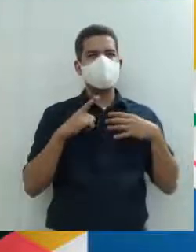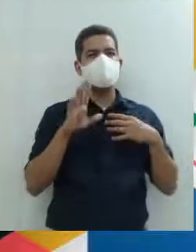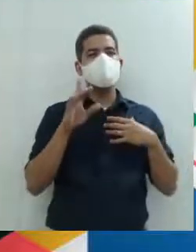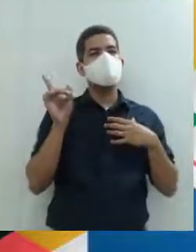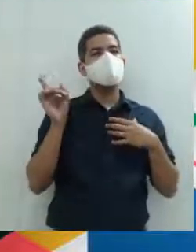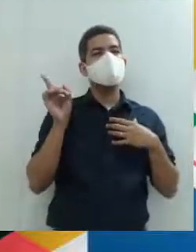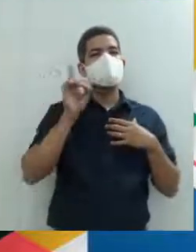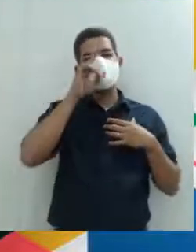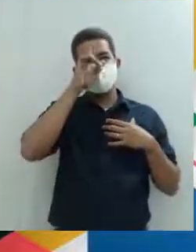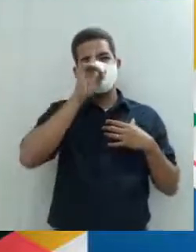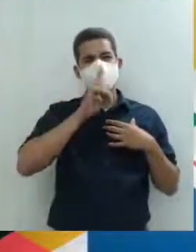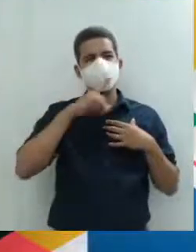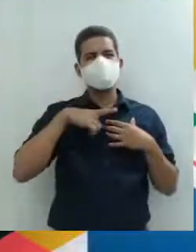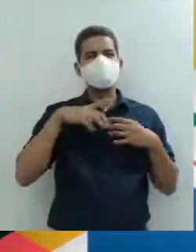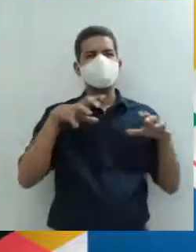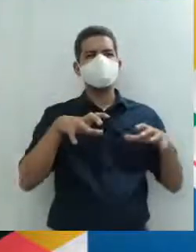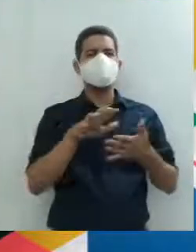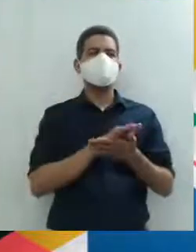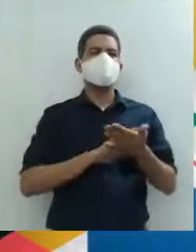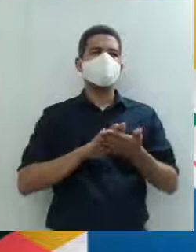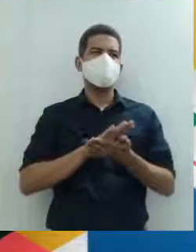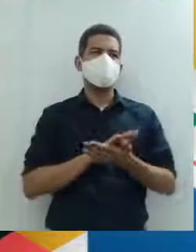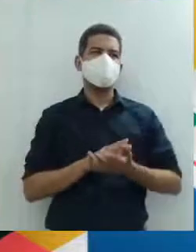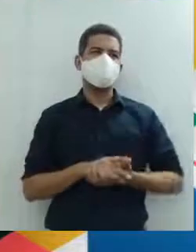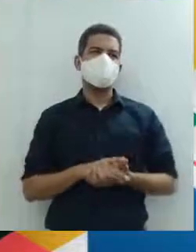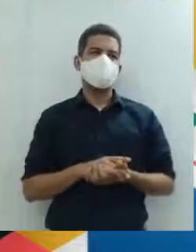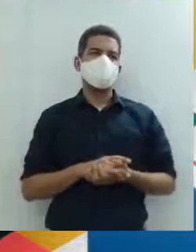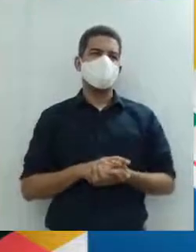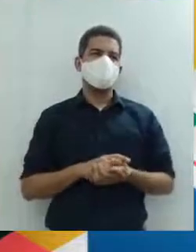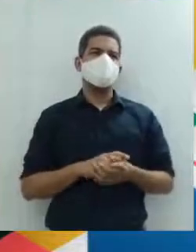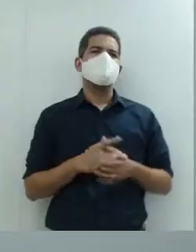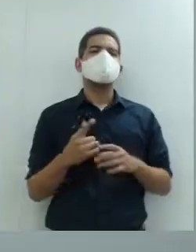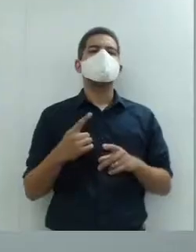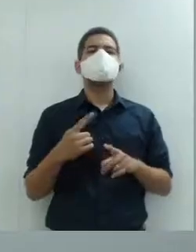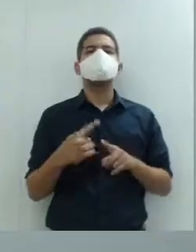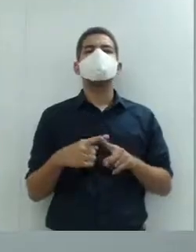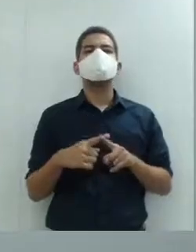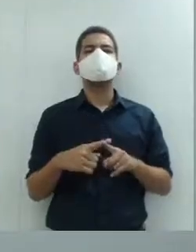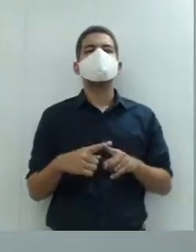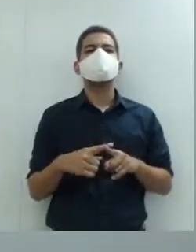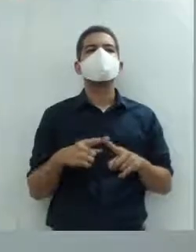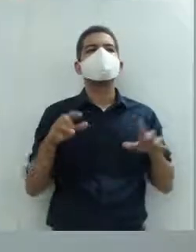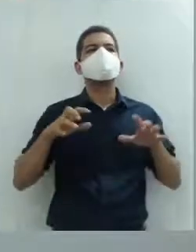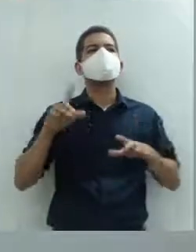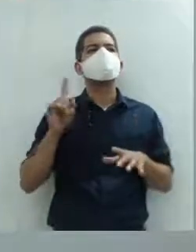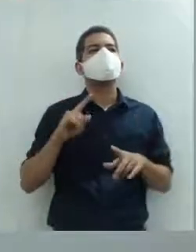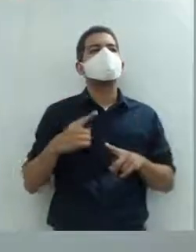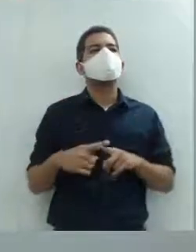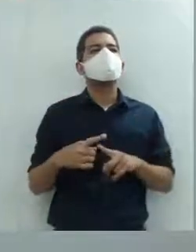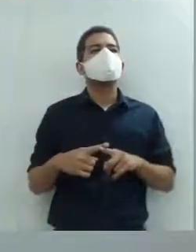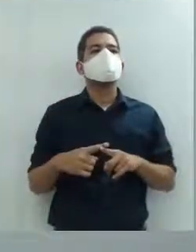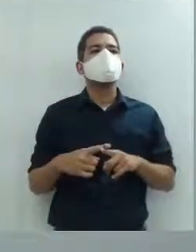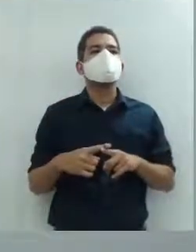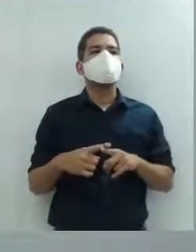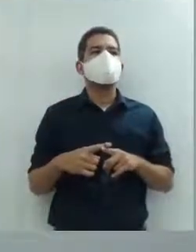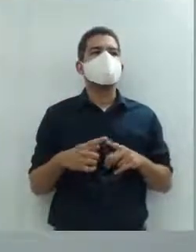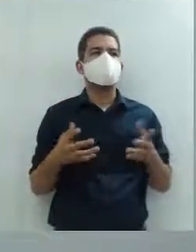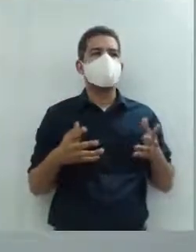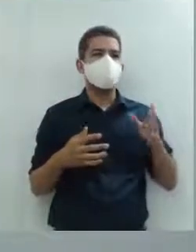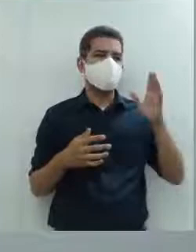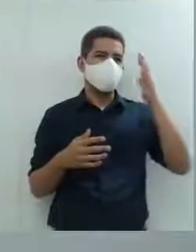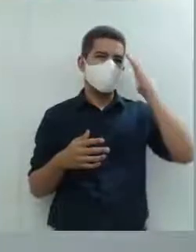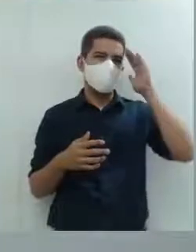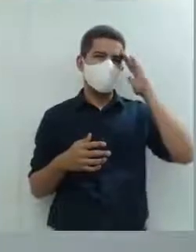para chover aqui. E aí você me pergunta, por que não? Por que não chove? O que acontece? É justamente o que a gente precisa